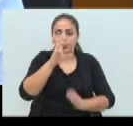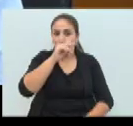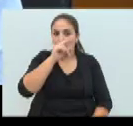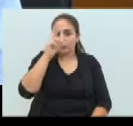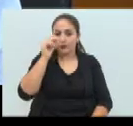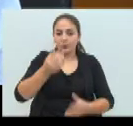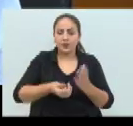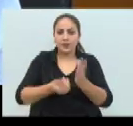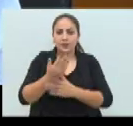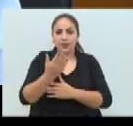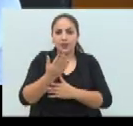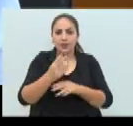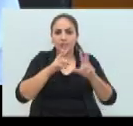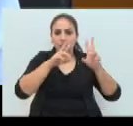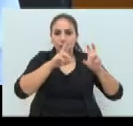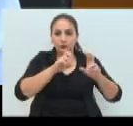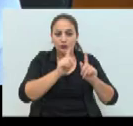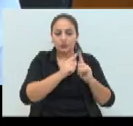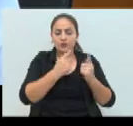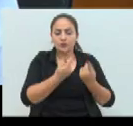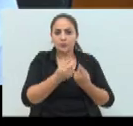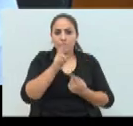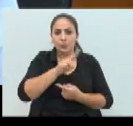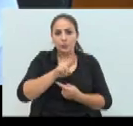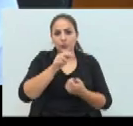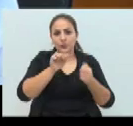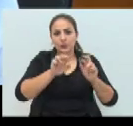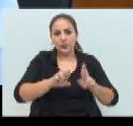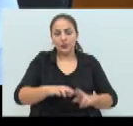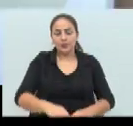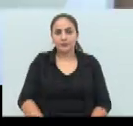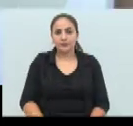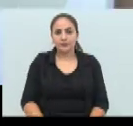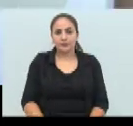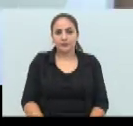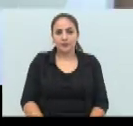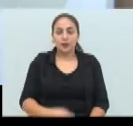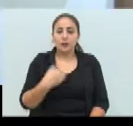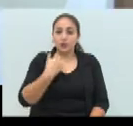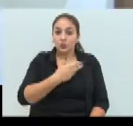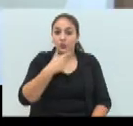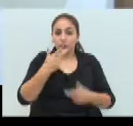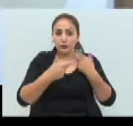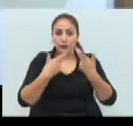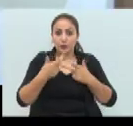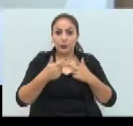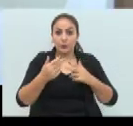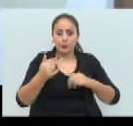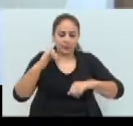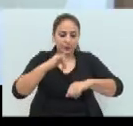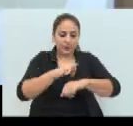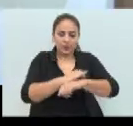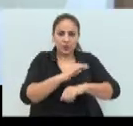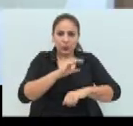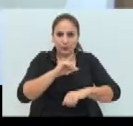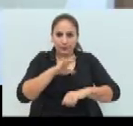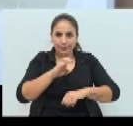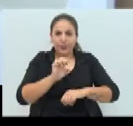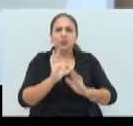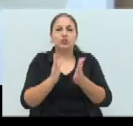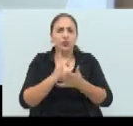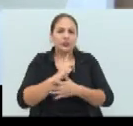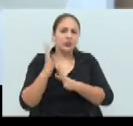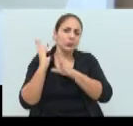o município vai elaborar um termo de gestão para o uso da área. Nós salientamos aqui que o Aeroclube já detém uma concessão de